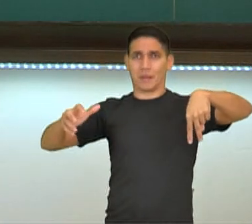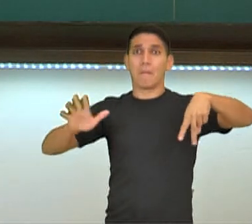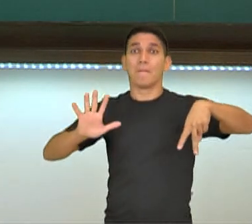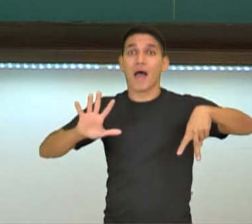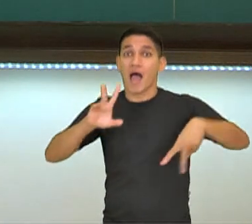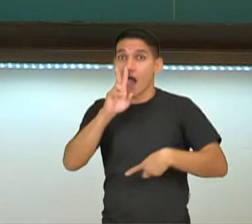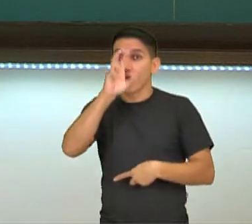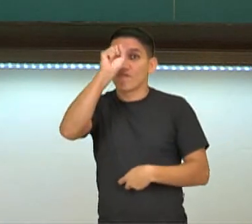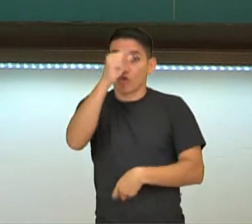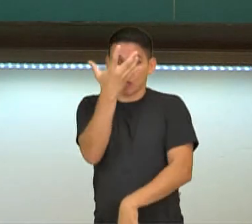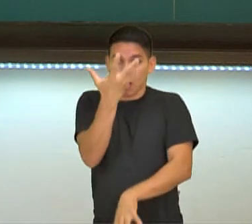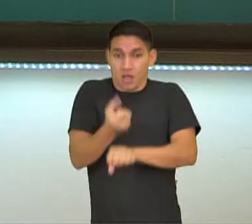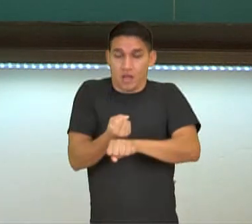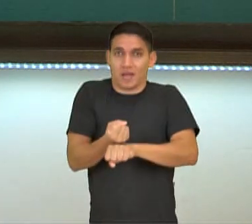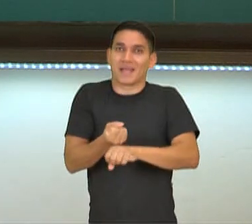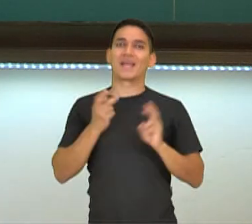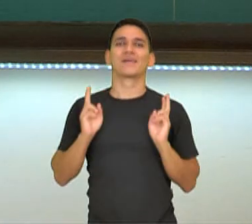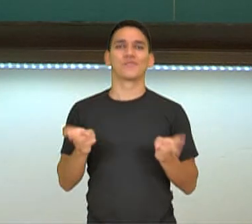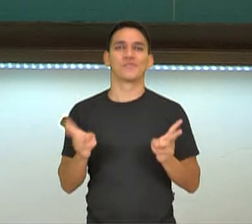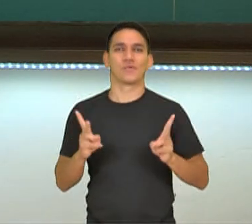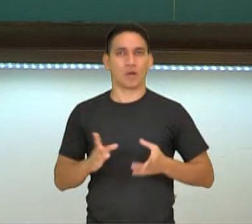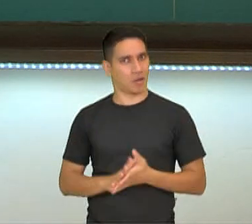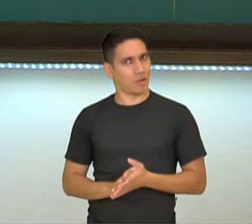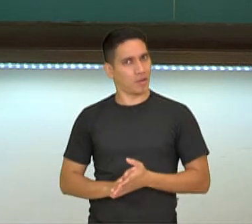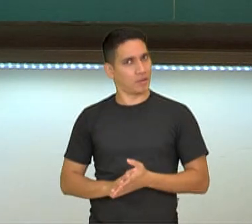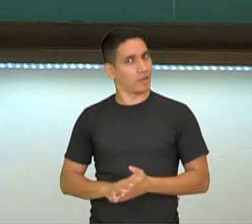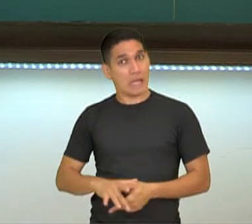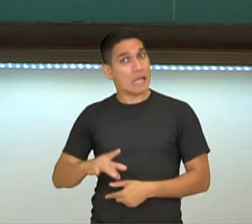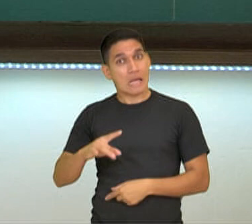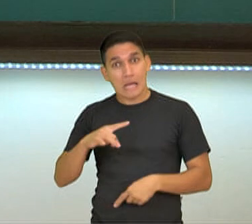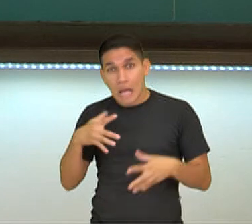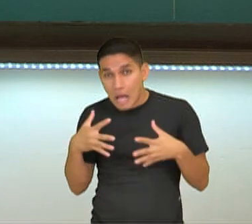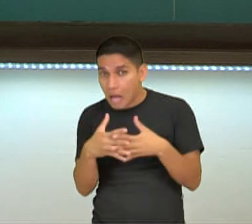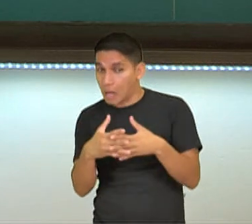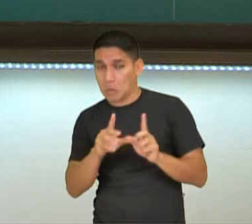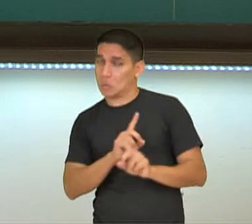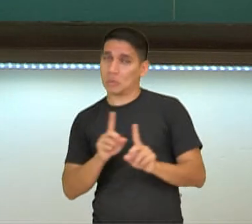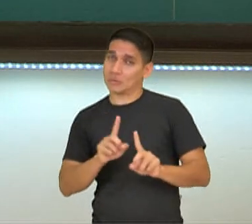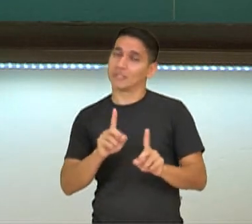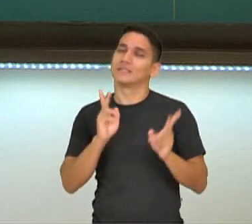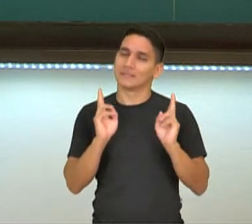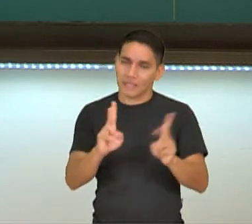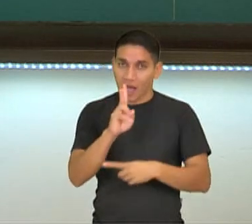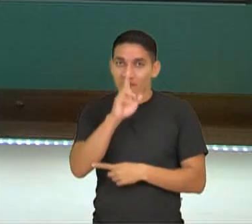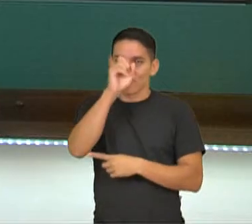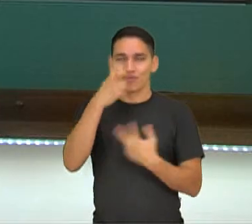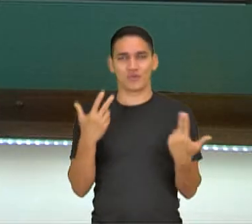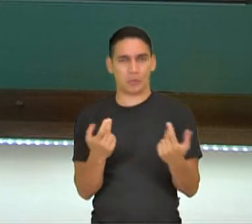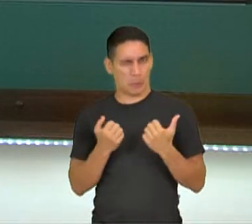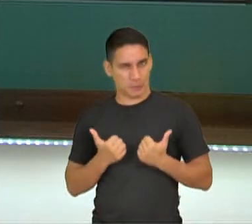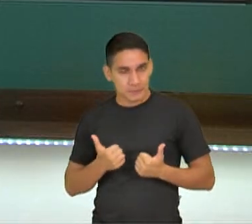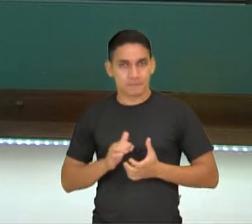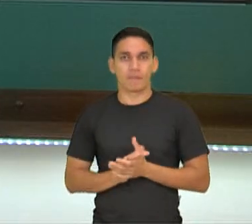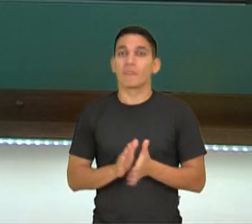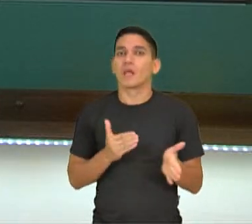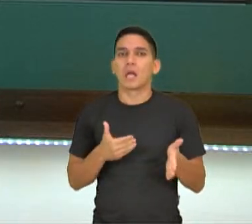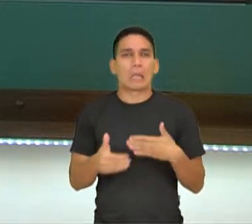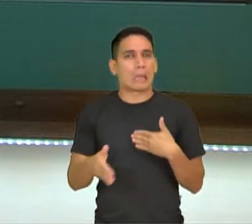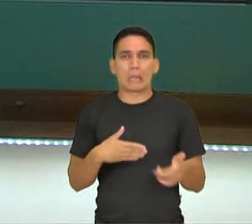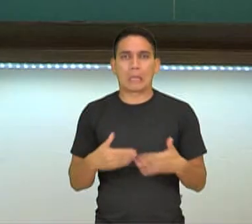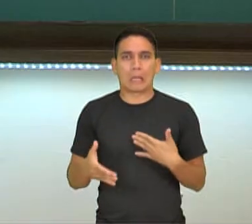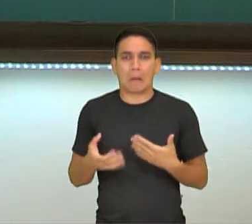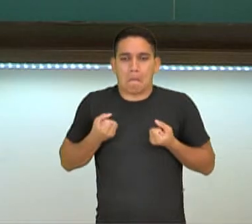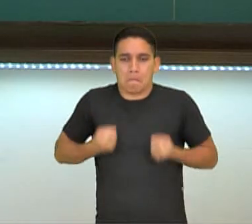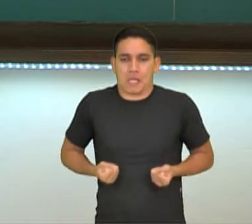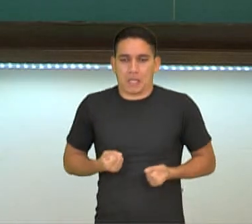mesma, ok? Não se engane, as forças trocadas são iguais, tá ok? Então, independente do valor das cargas,